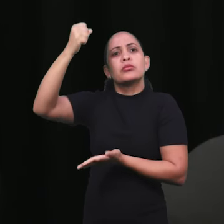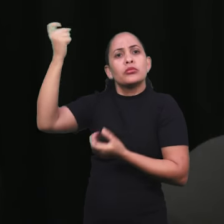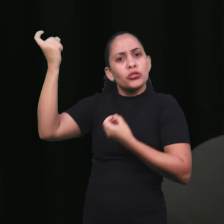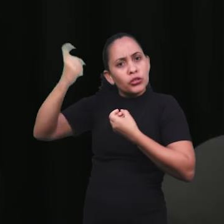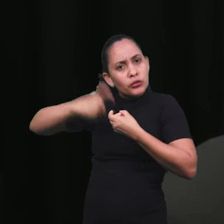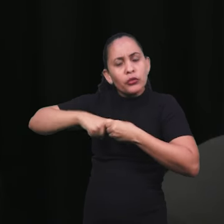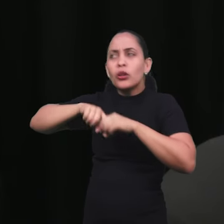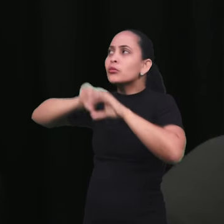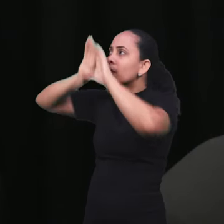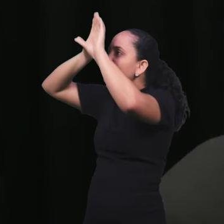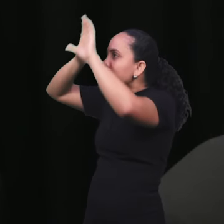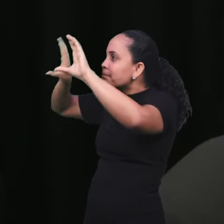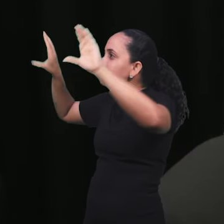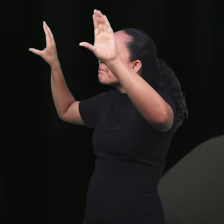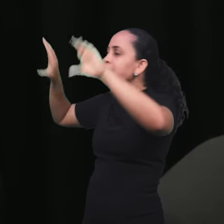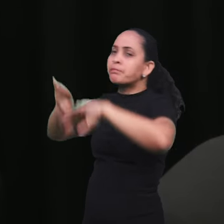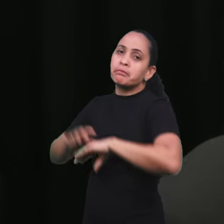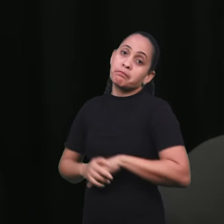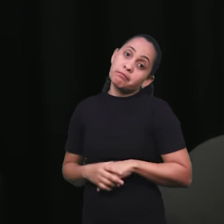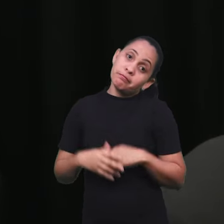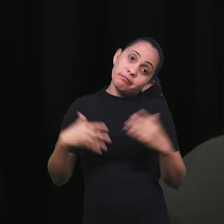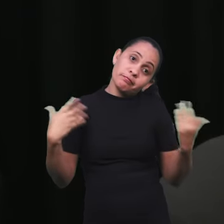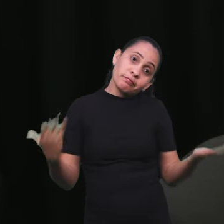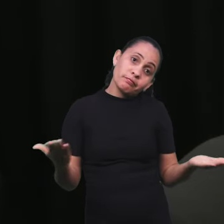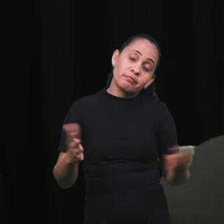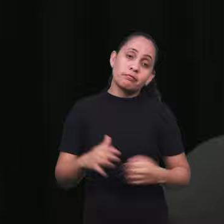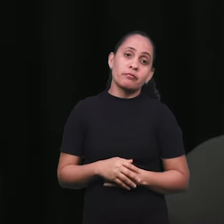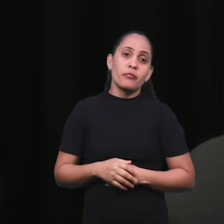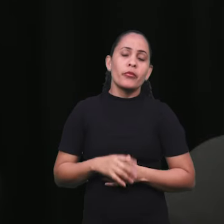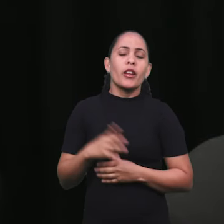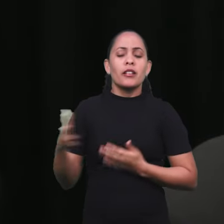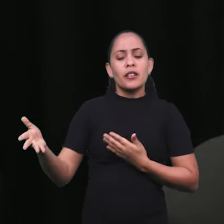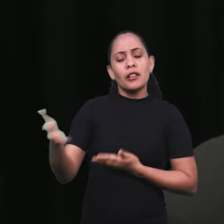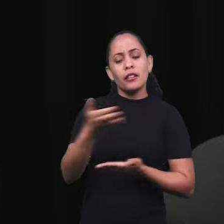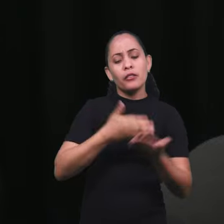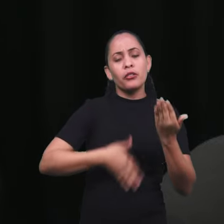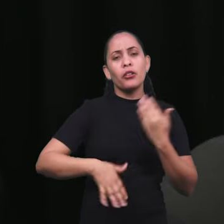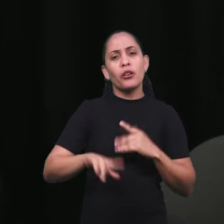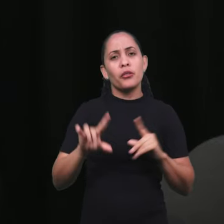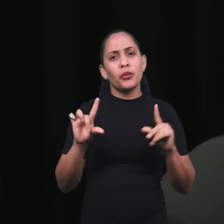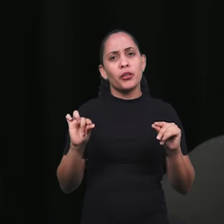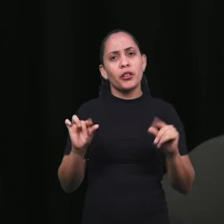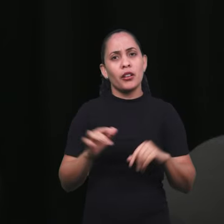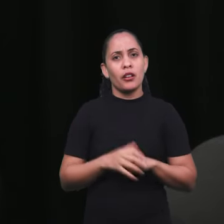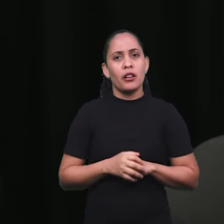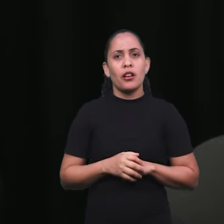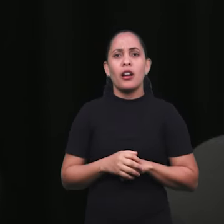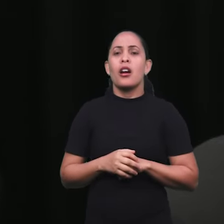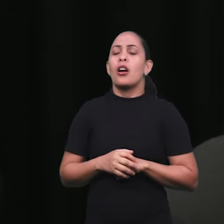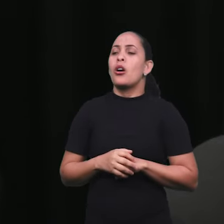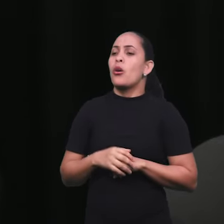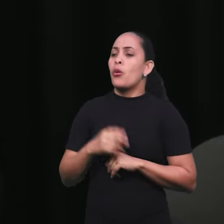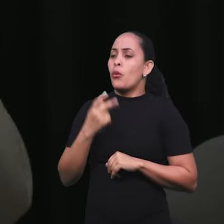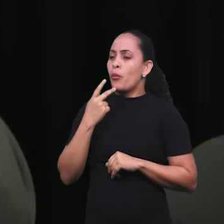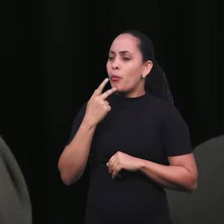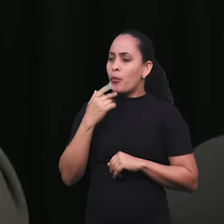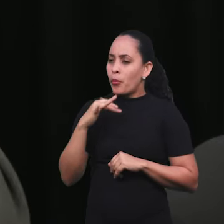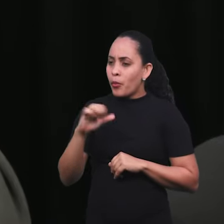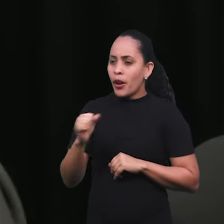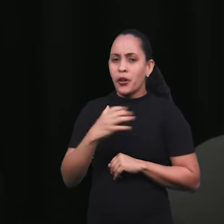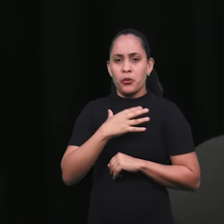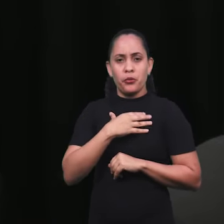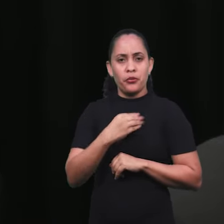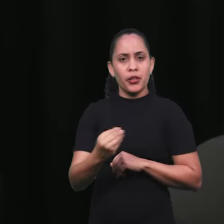o homem de volta para o paraíso. E nisto o Senhor envolve toda a sua eternidade. O Pai se envolveu, o Filho se envolveu, e agora estão